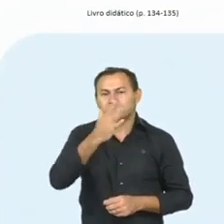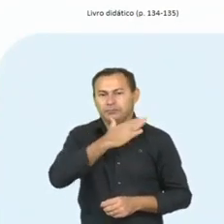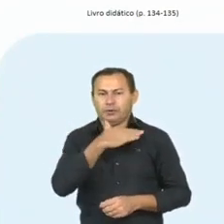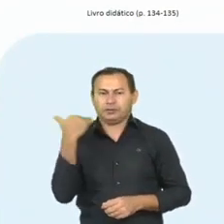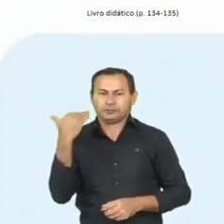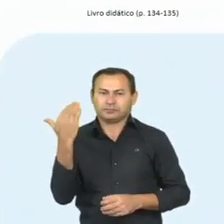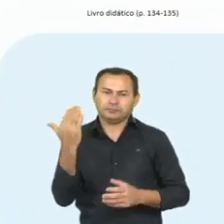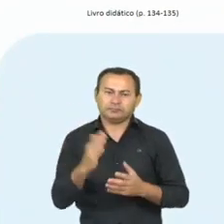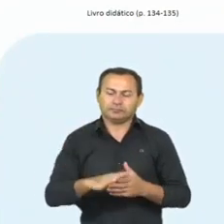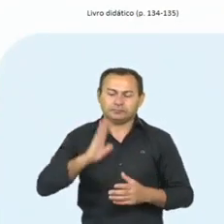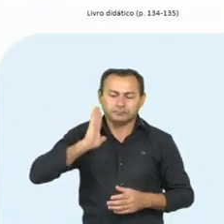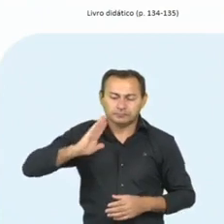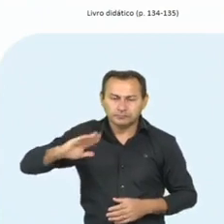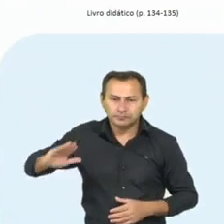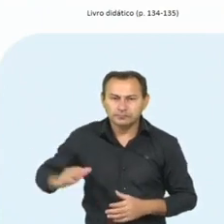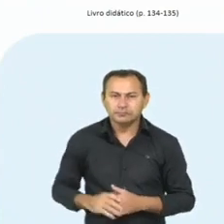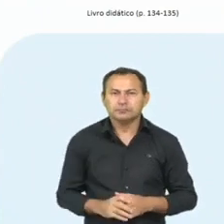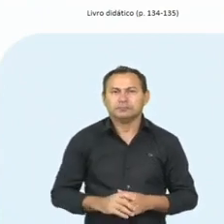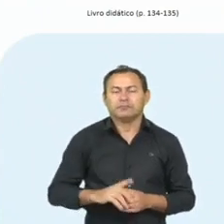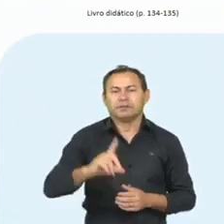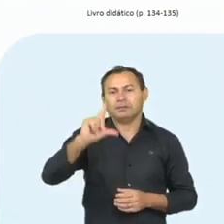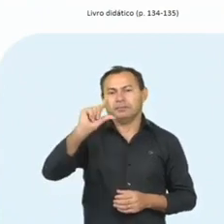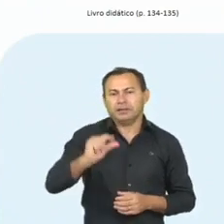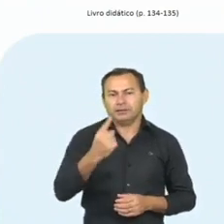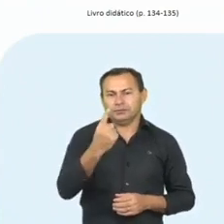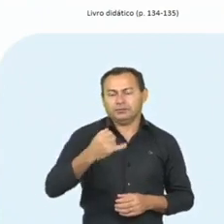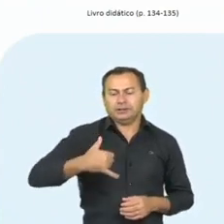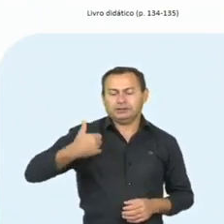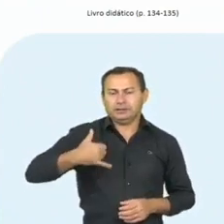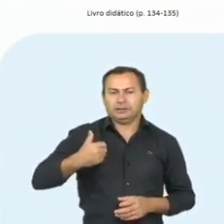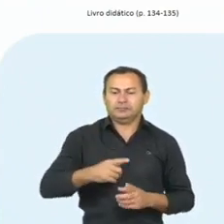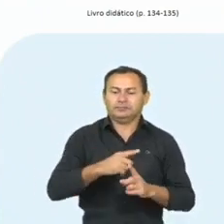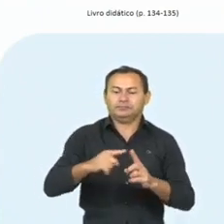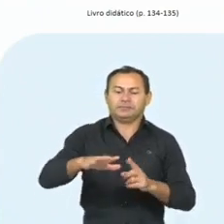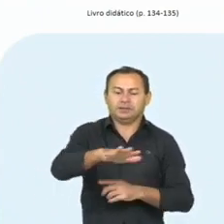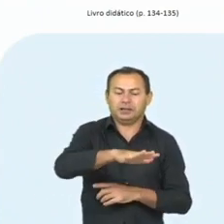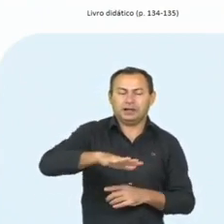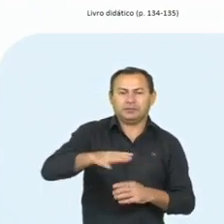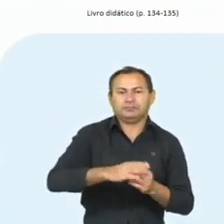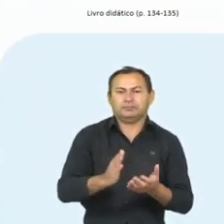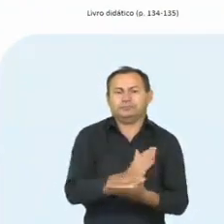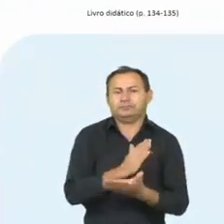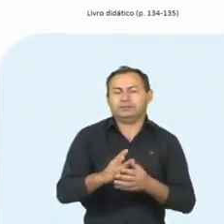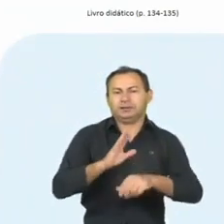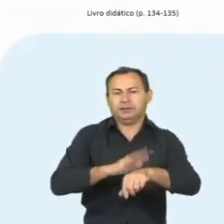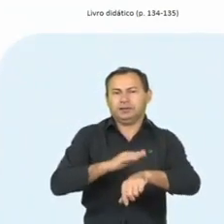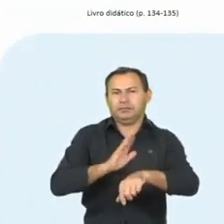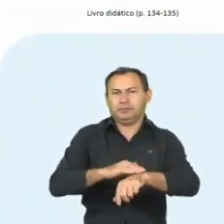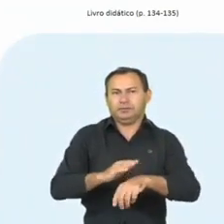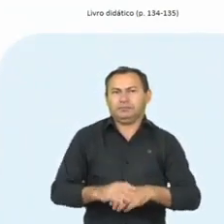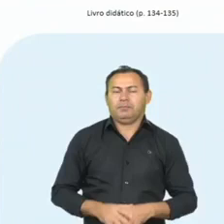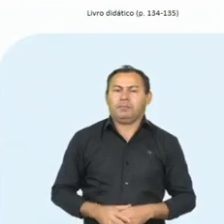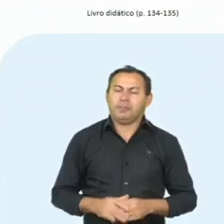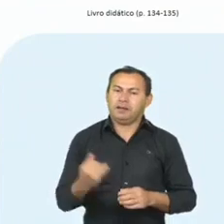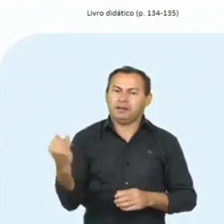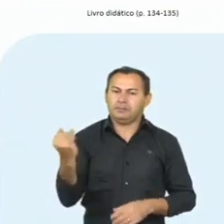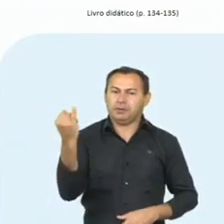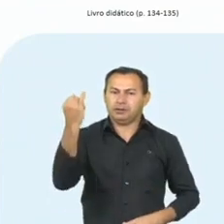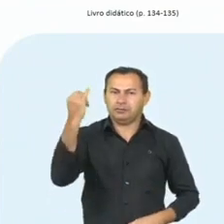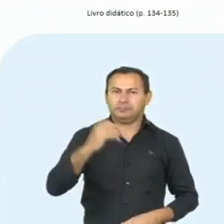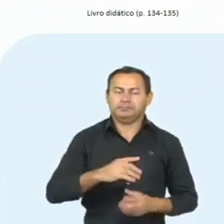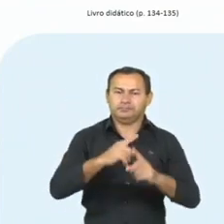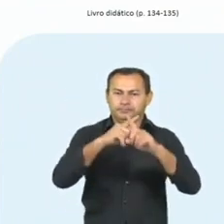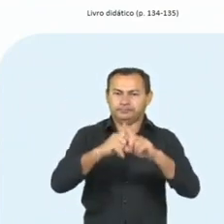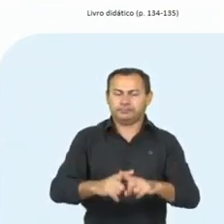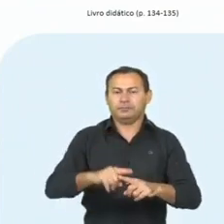em crianças com menos de 1 ano em determinada área em determinado período, isso é importante,